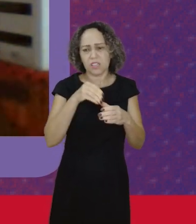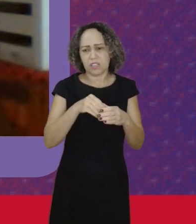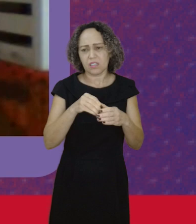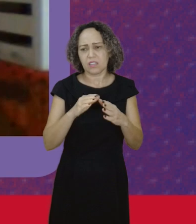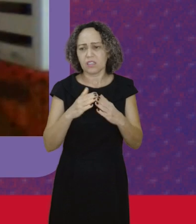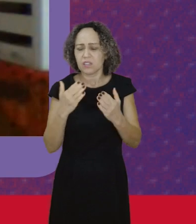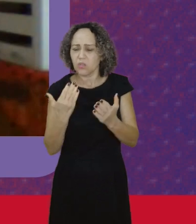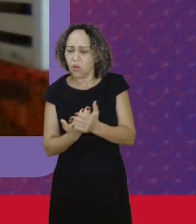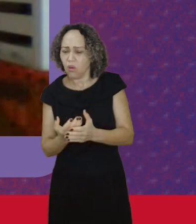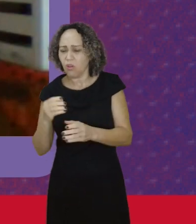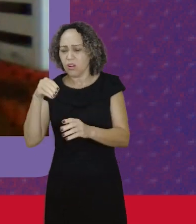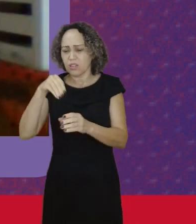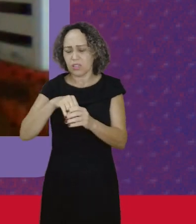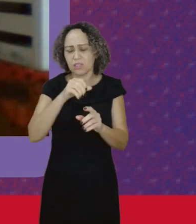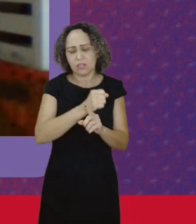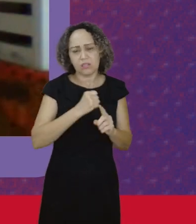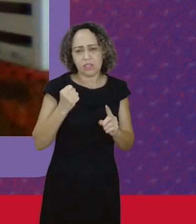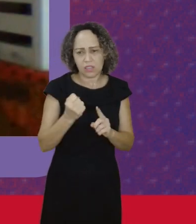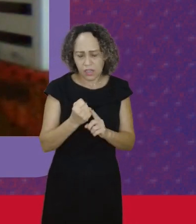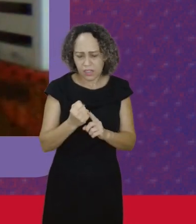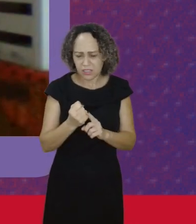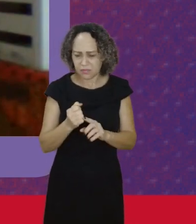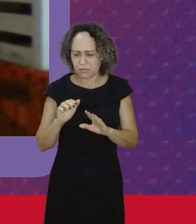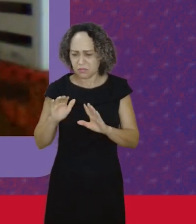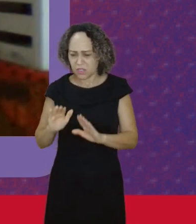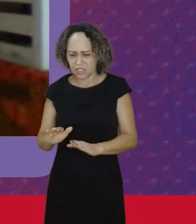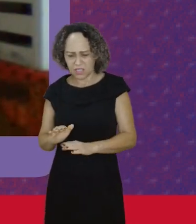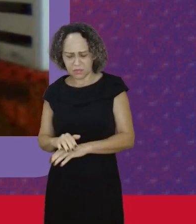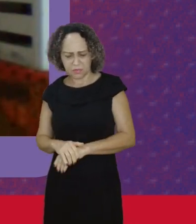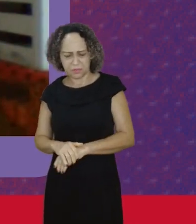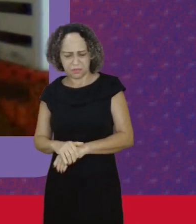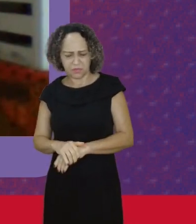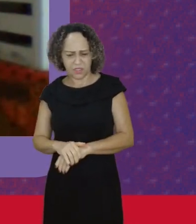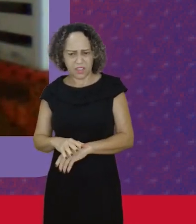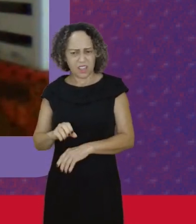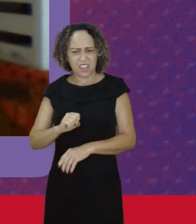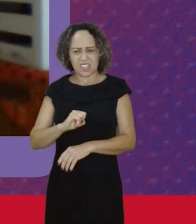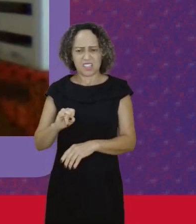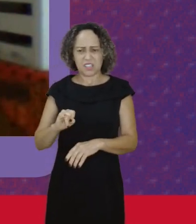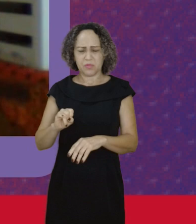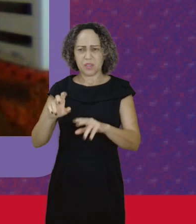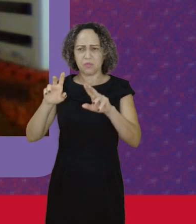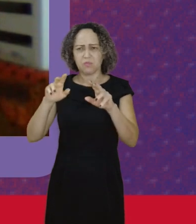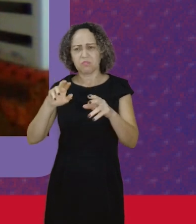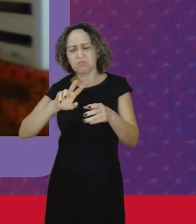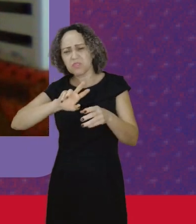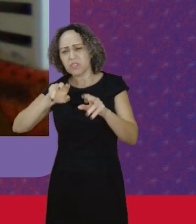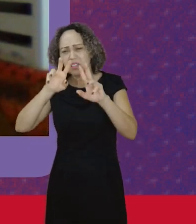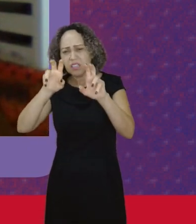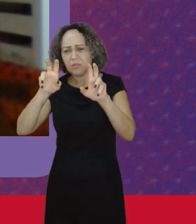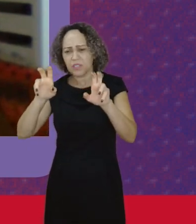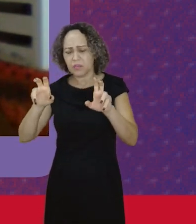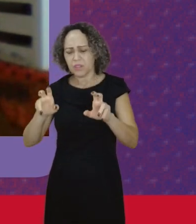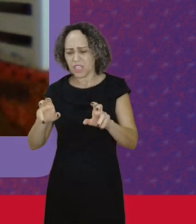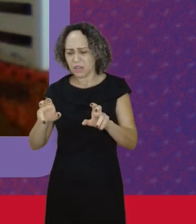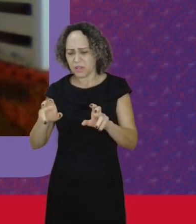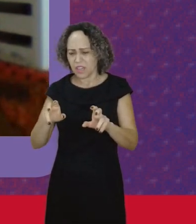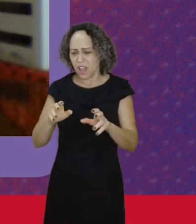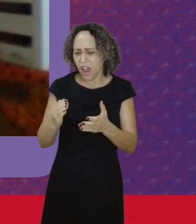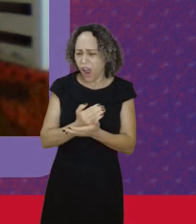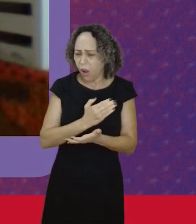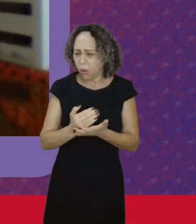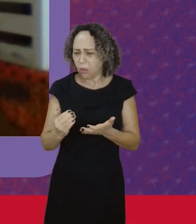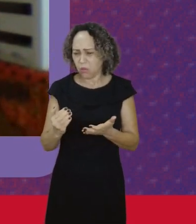tratar de determinados temas é tratar do comunismo, né? E do comunismo naquele sentido mais perverso e não